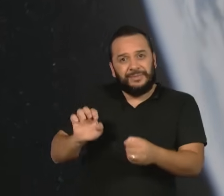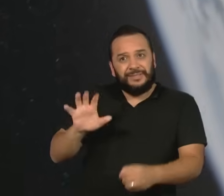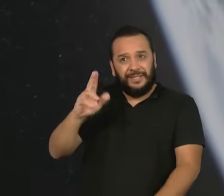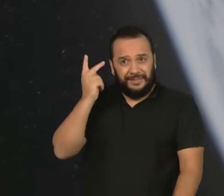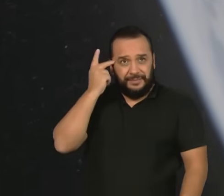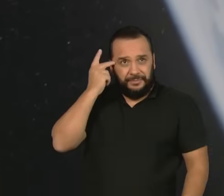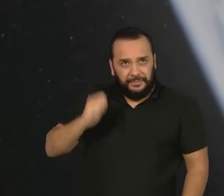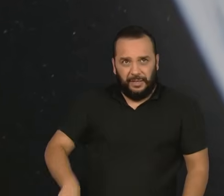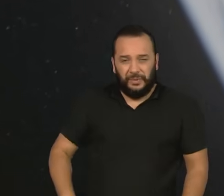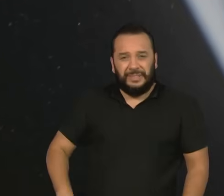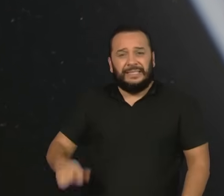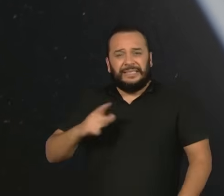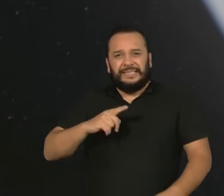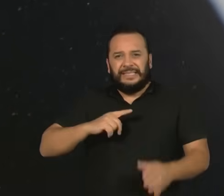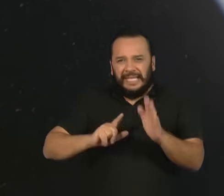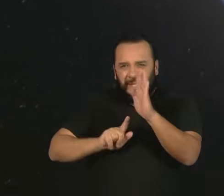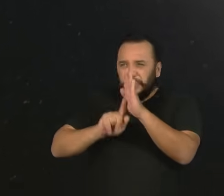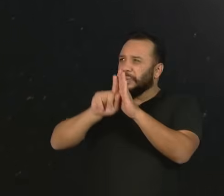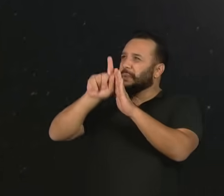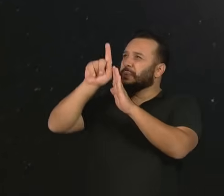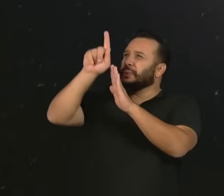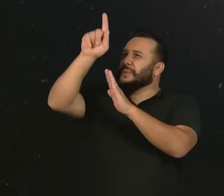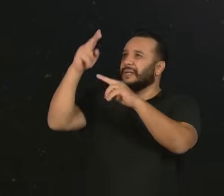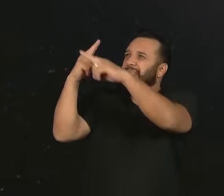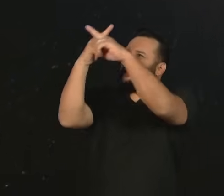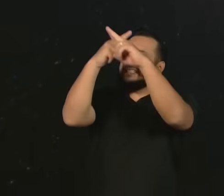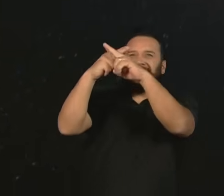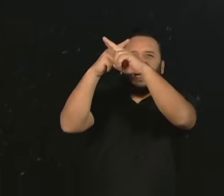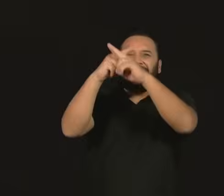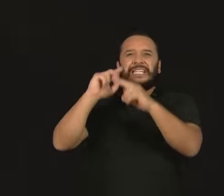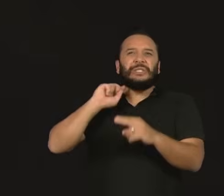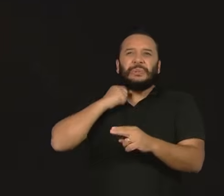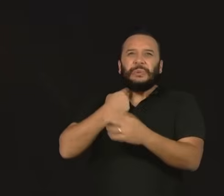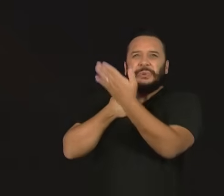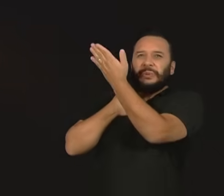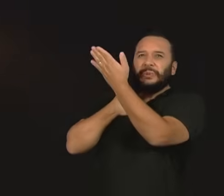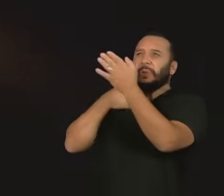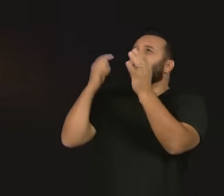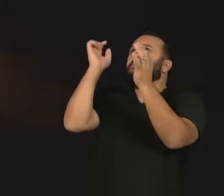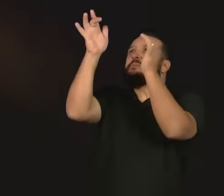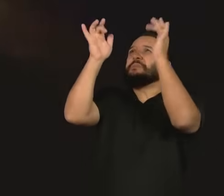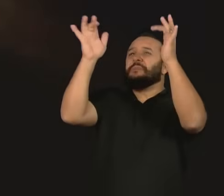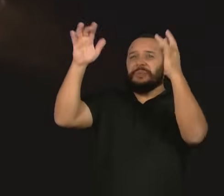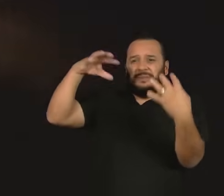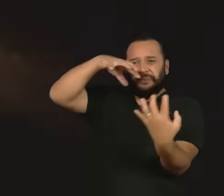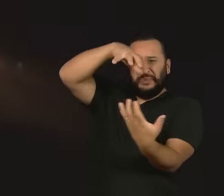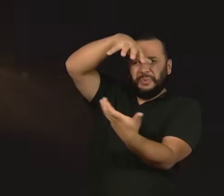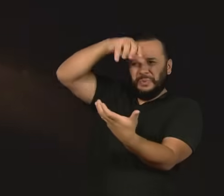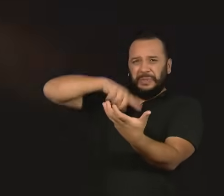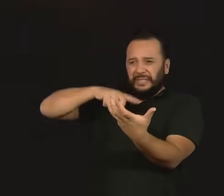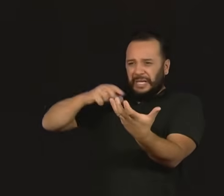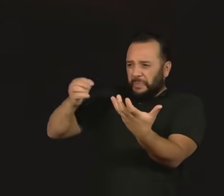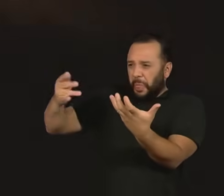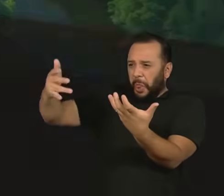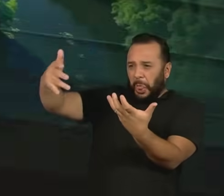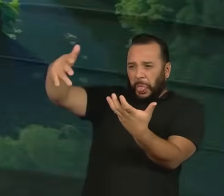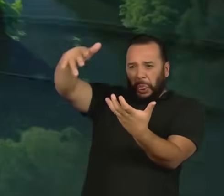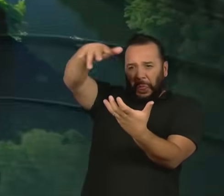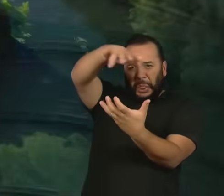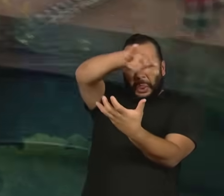Resíduos de foguetes e satélites lançados pela humanidade acabam em órbita terrestre e poluem o